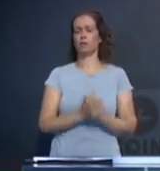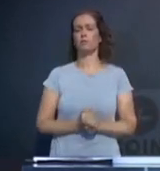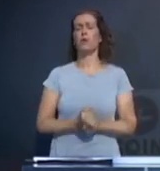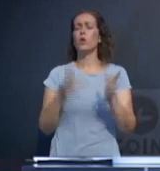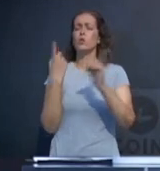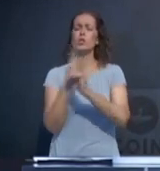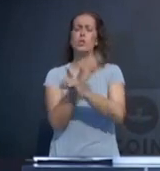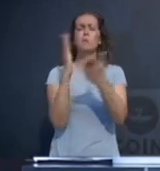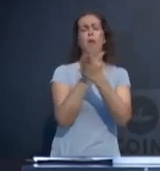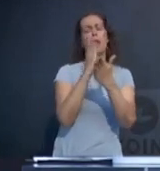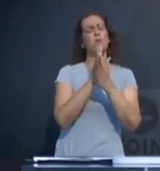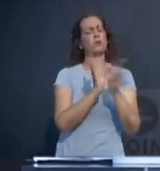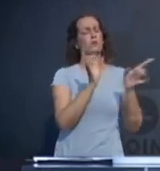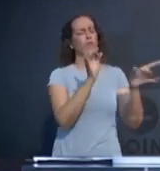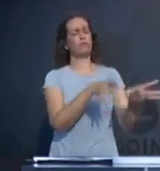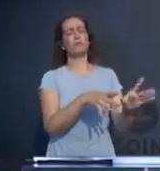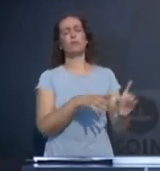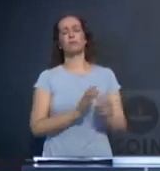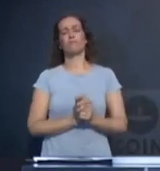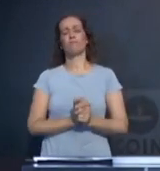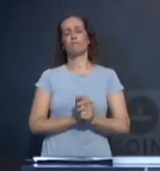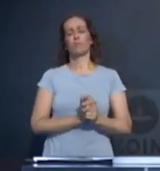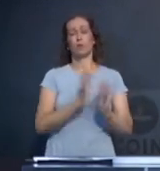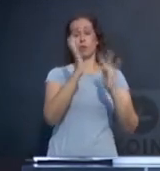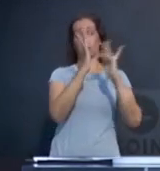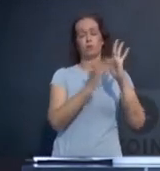o abandonaram e já não andavam com ele.